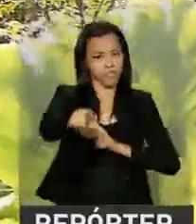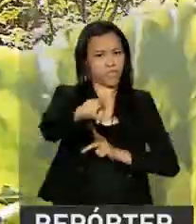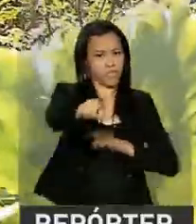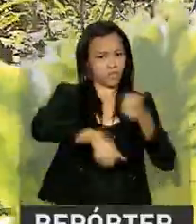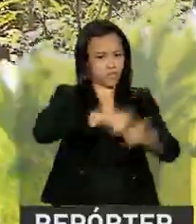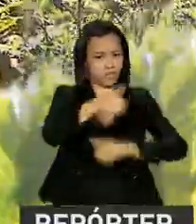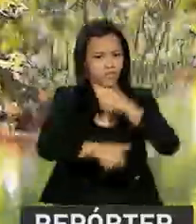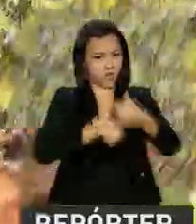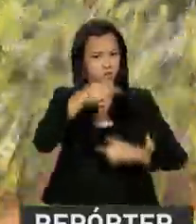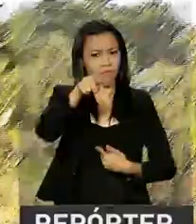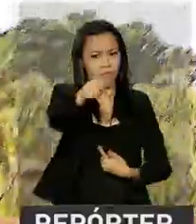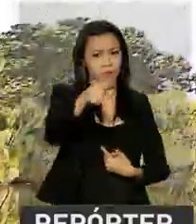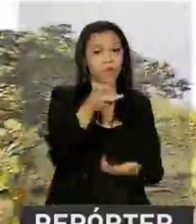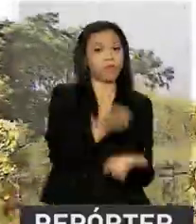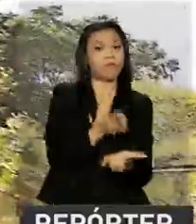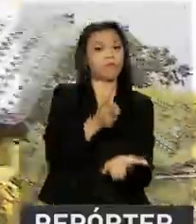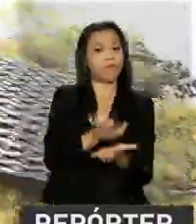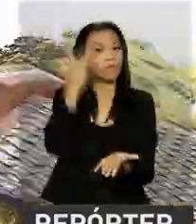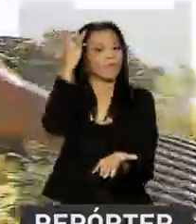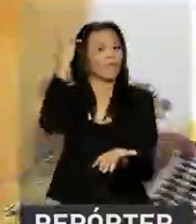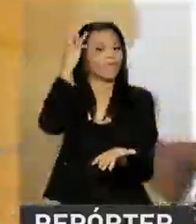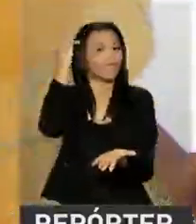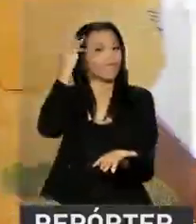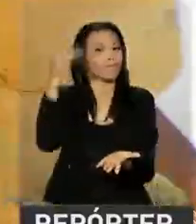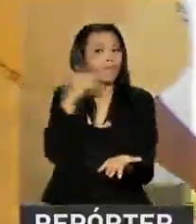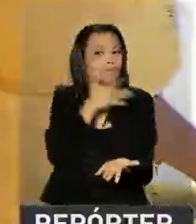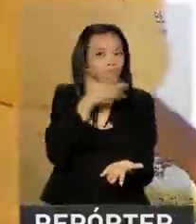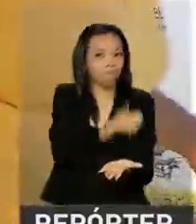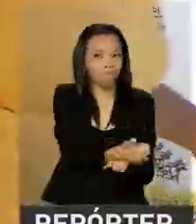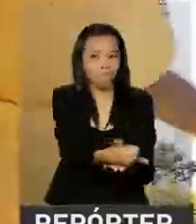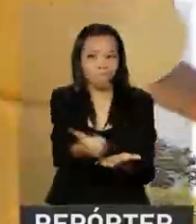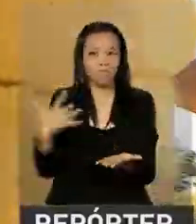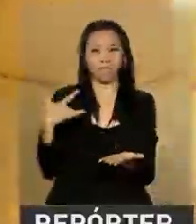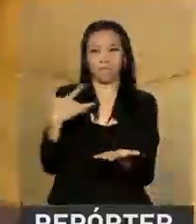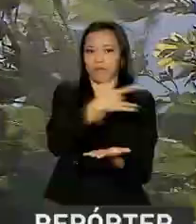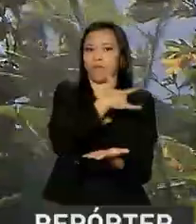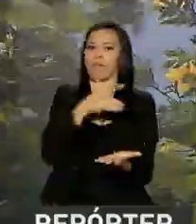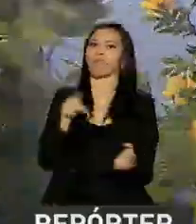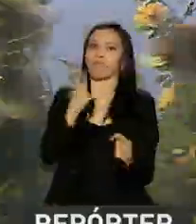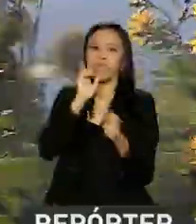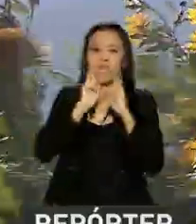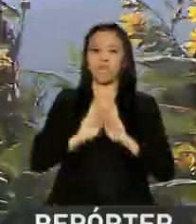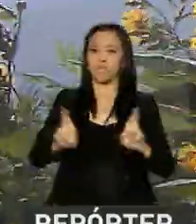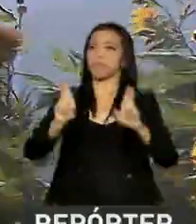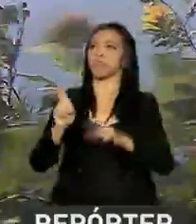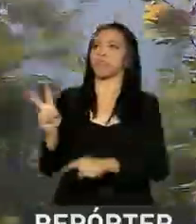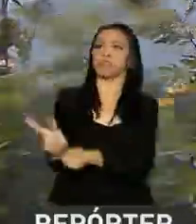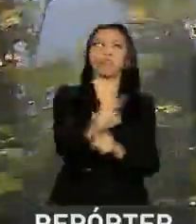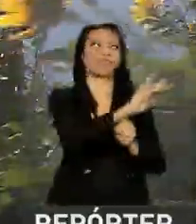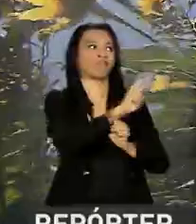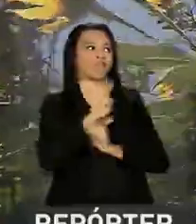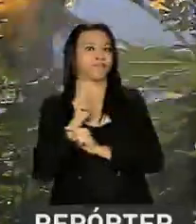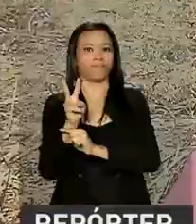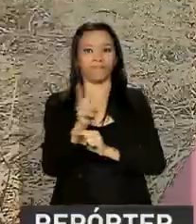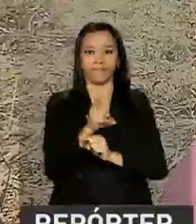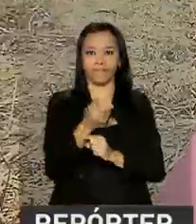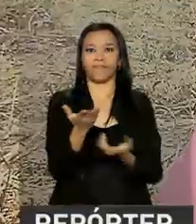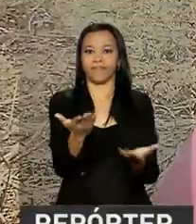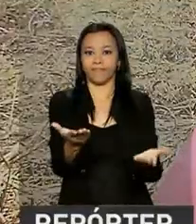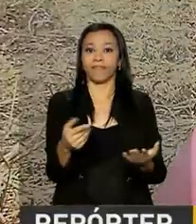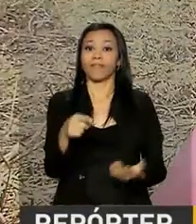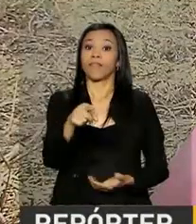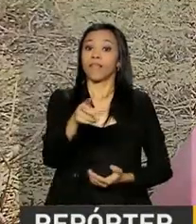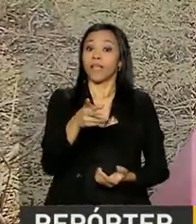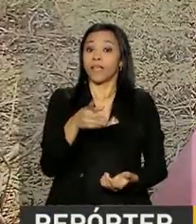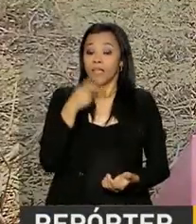diferenciada, privilegiando sempre a qualidade dos produtos e a interação com a natureza. É a agroecologia. O benefício ele se